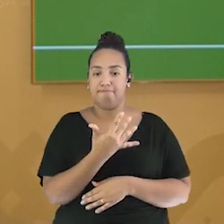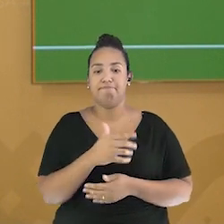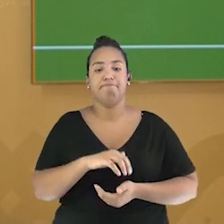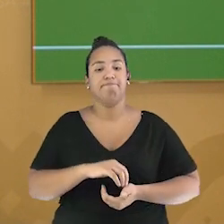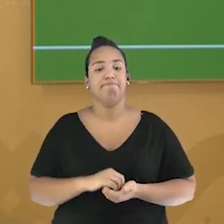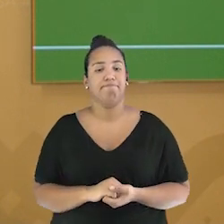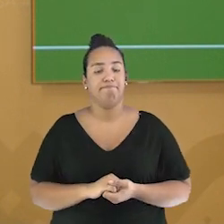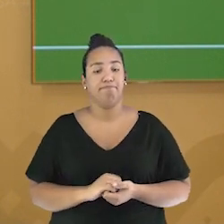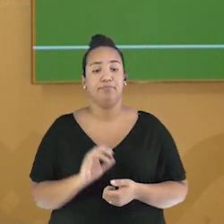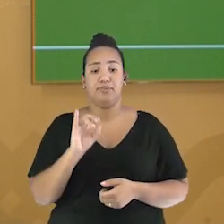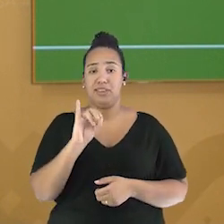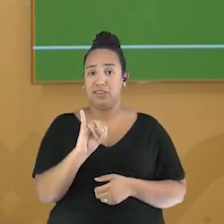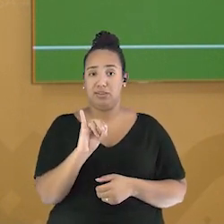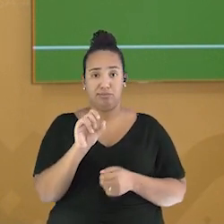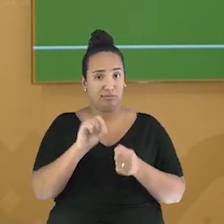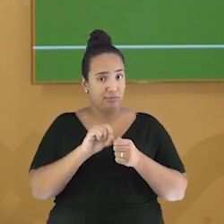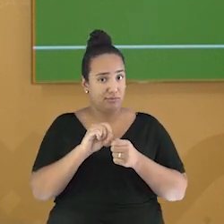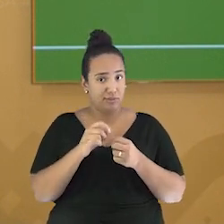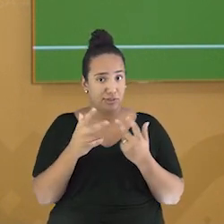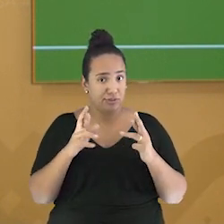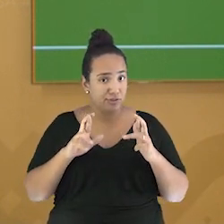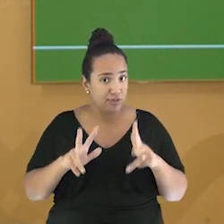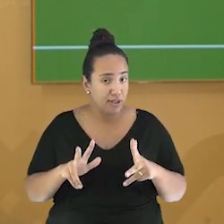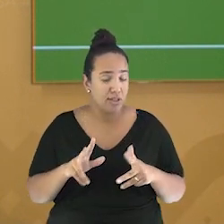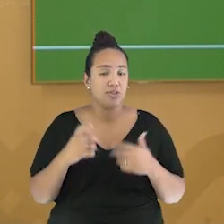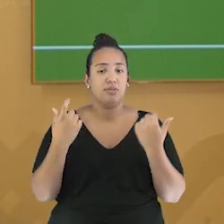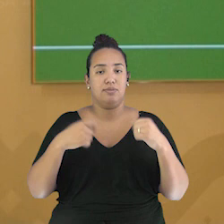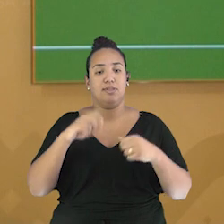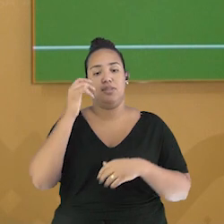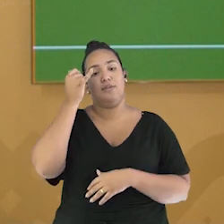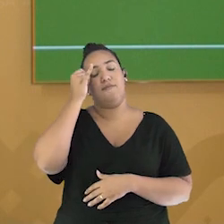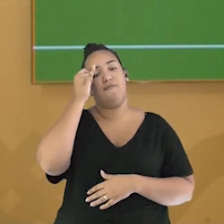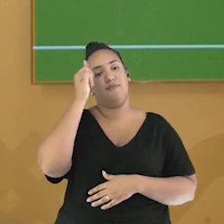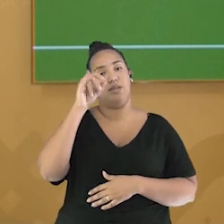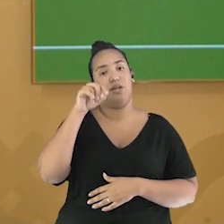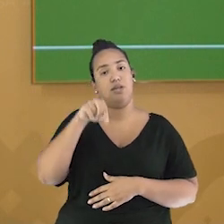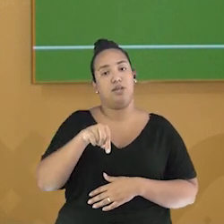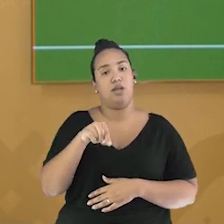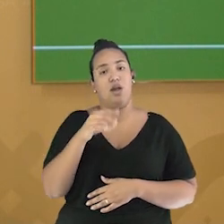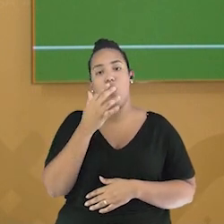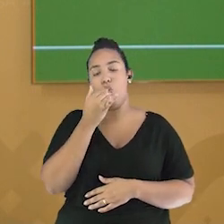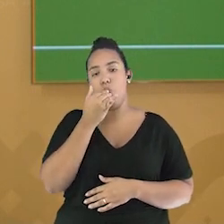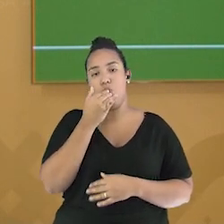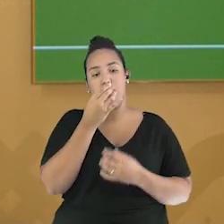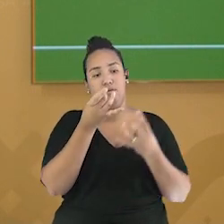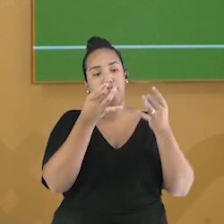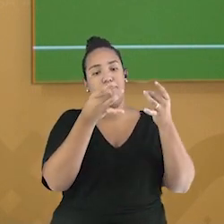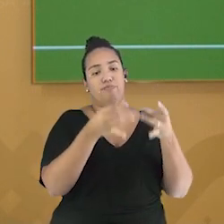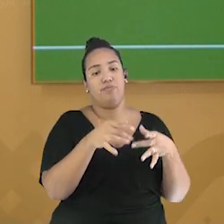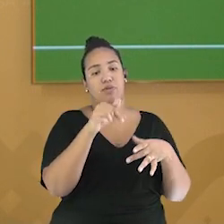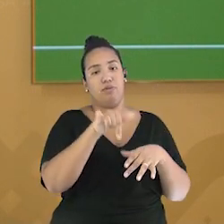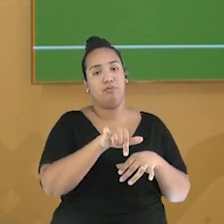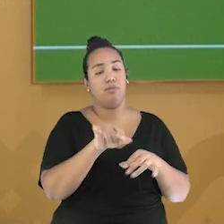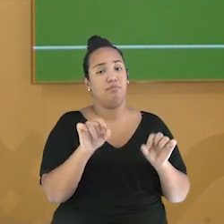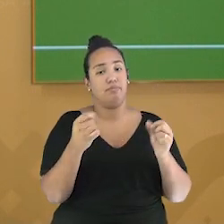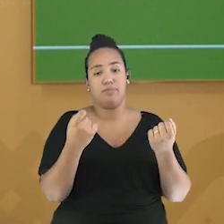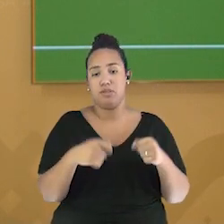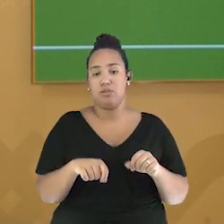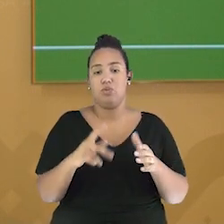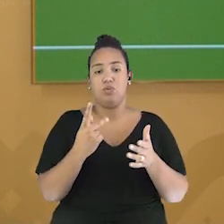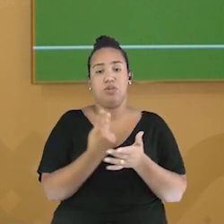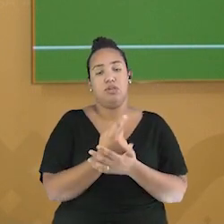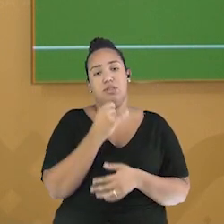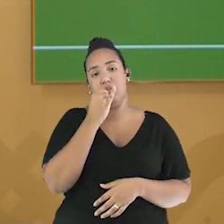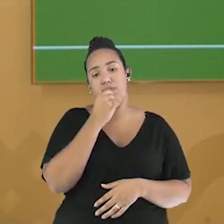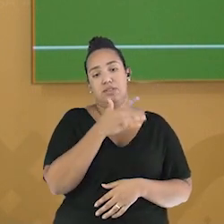correta. Caso contrário, devemos procurar evitar que esses alimentos apodreçam para que não ocorra problemas